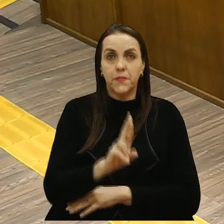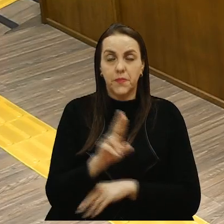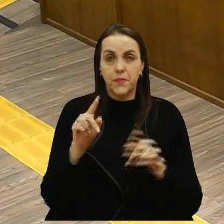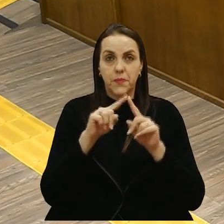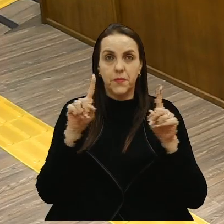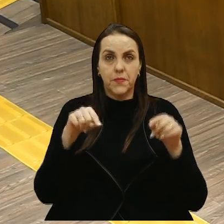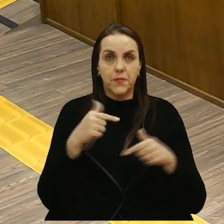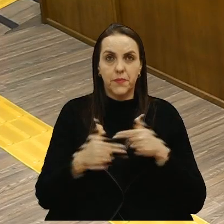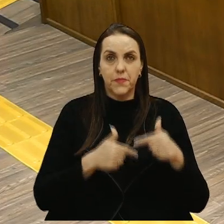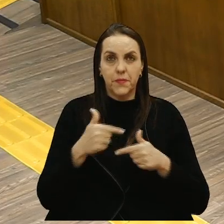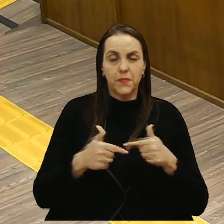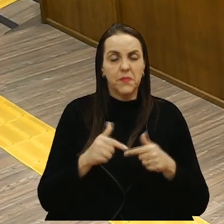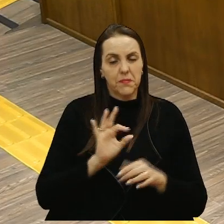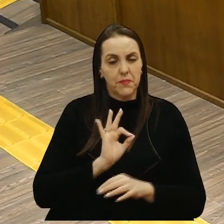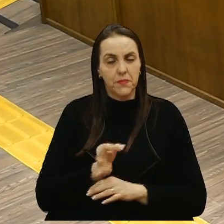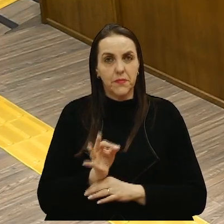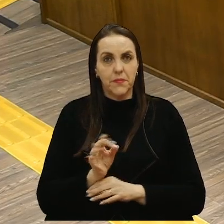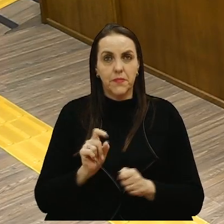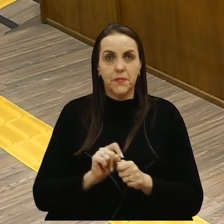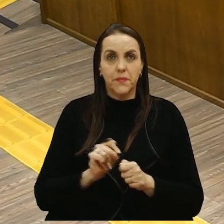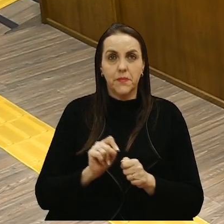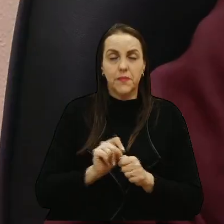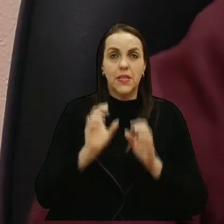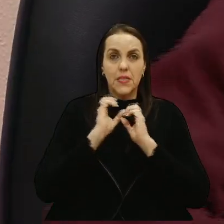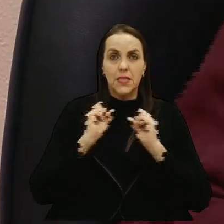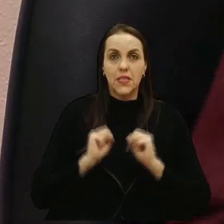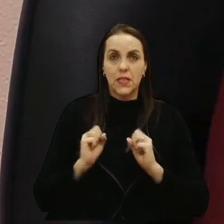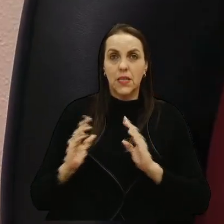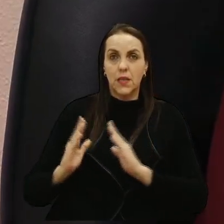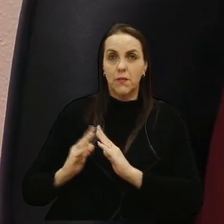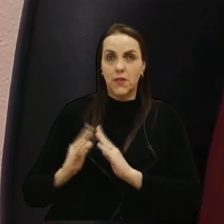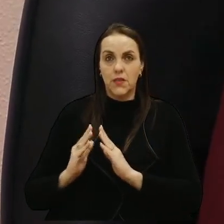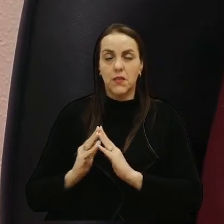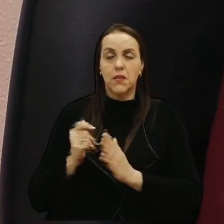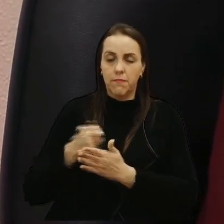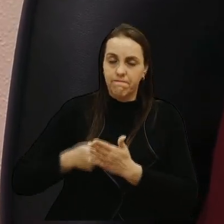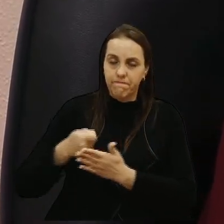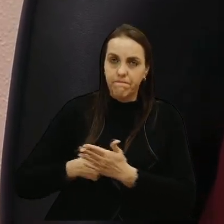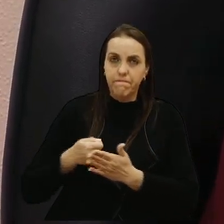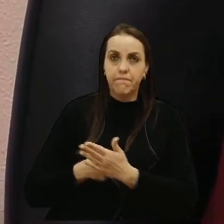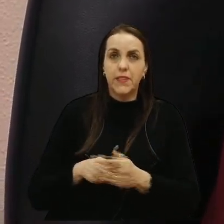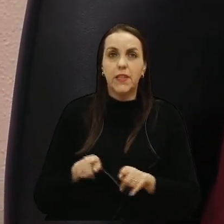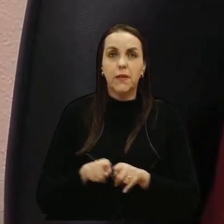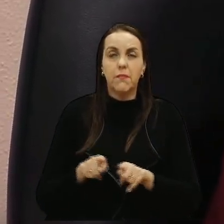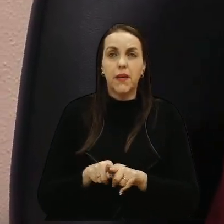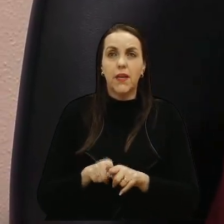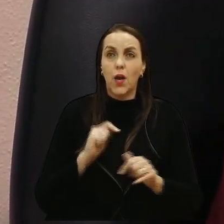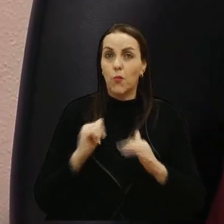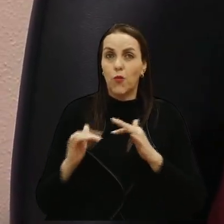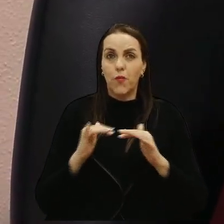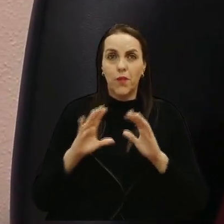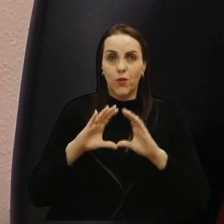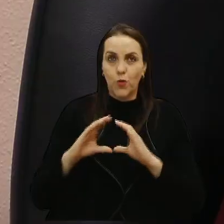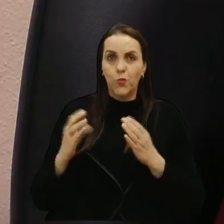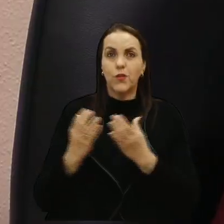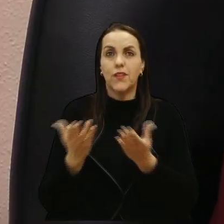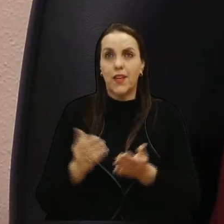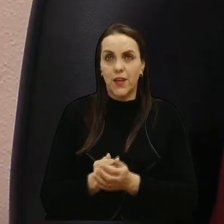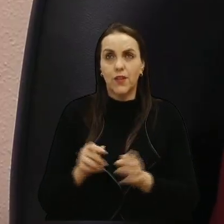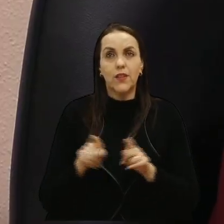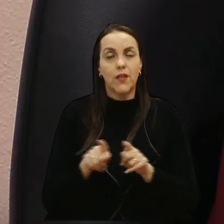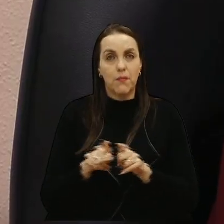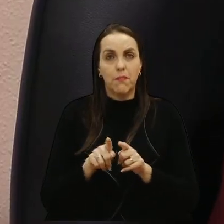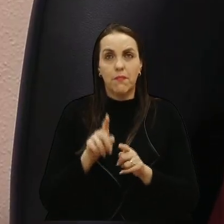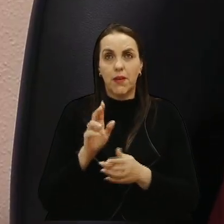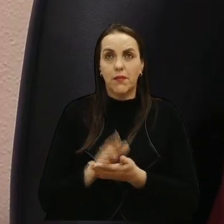tenho certeza que fará isso, como fez na Secretaria de Habitação, com muito afinco, mas também é do movimento comunitário. Também esteve agora à